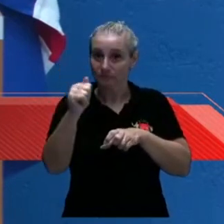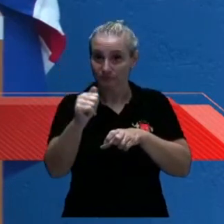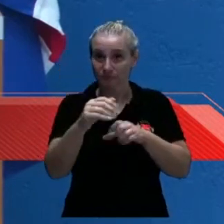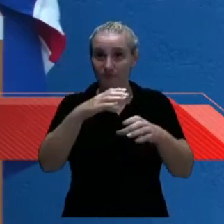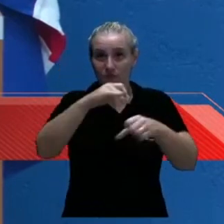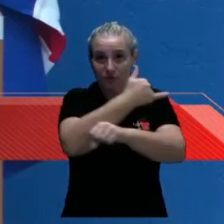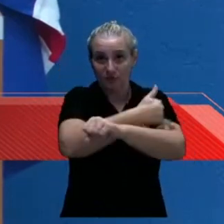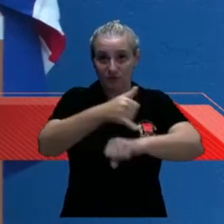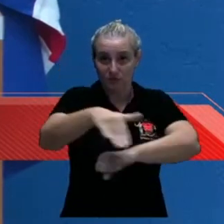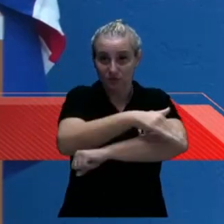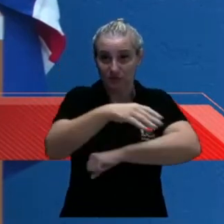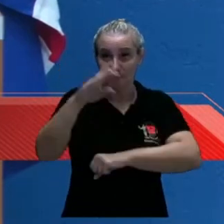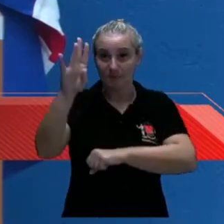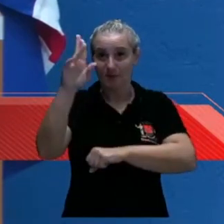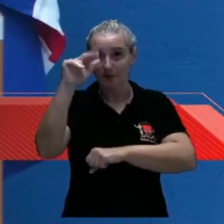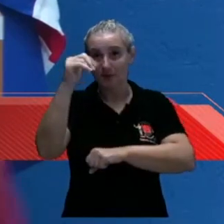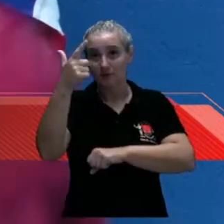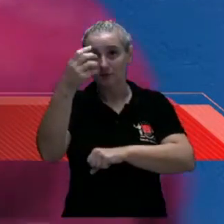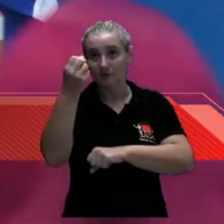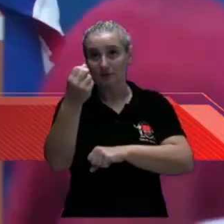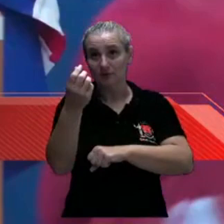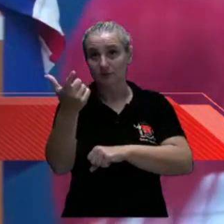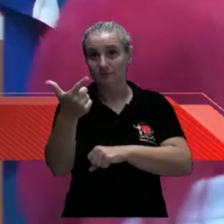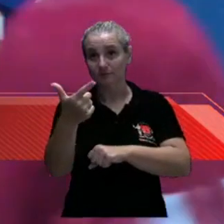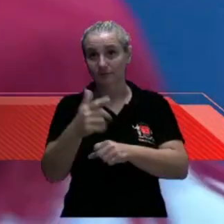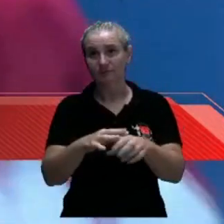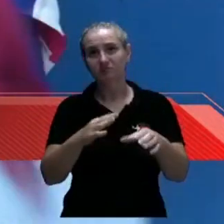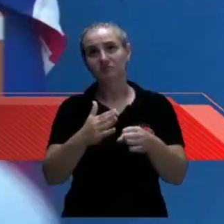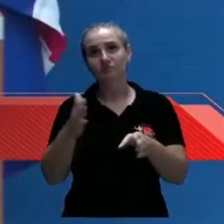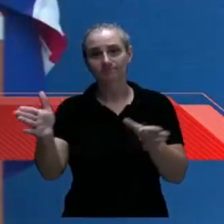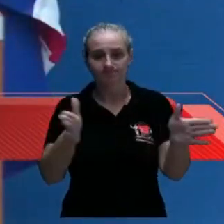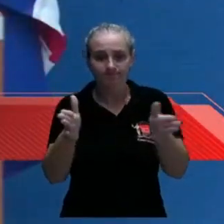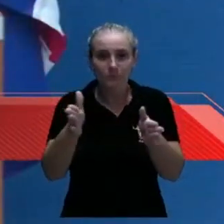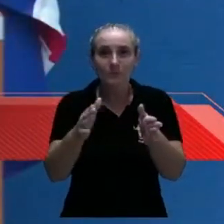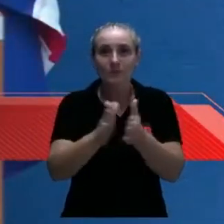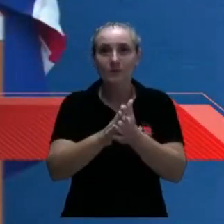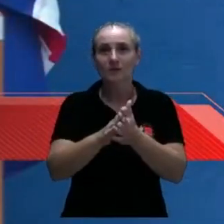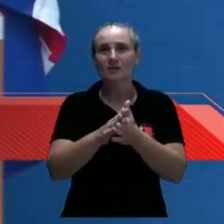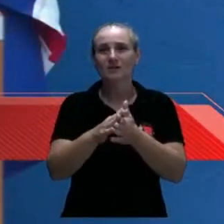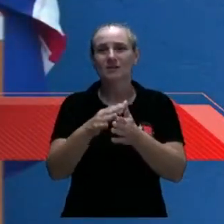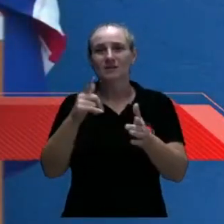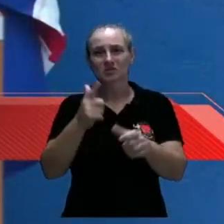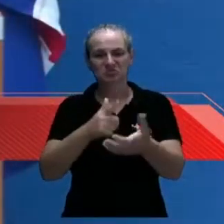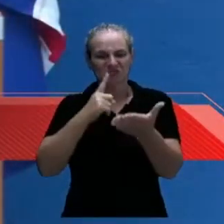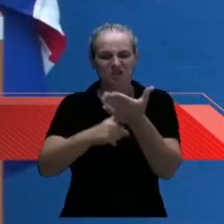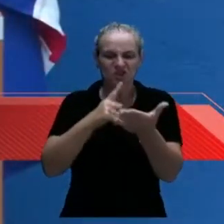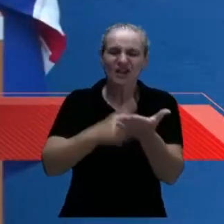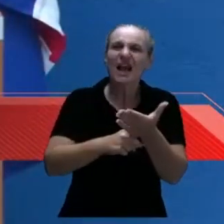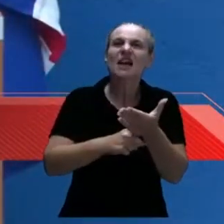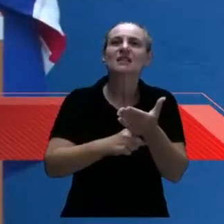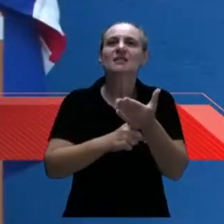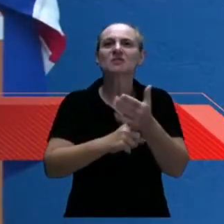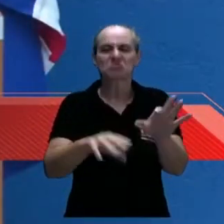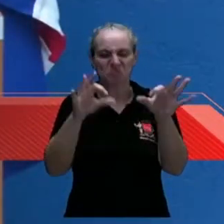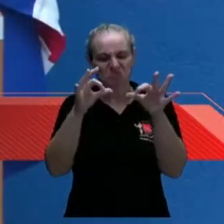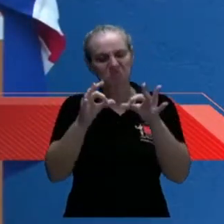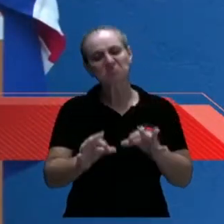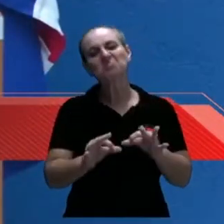foi asfaltada. Alguns trechos feitos com esmero, com dedicação, com